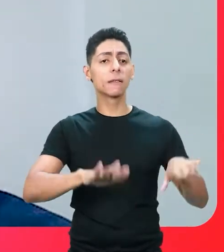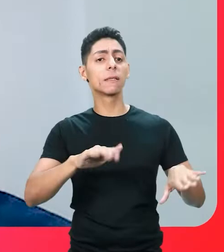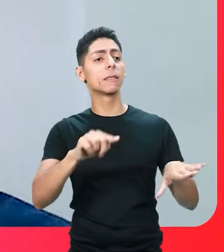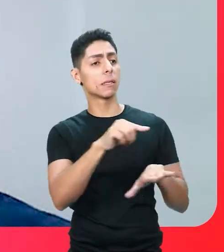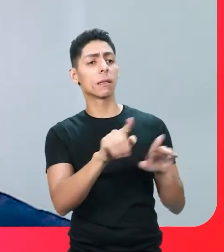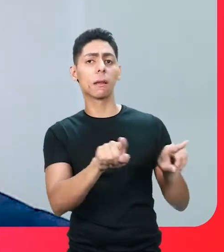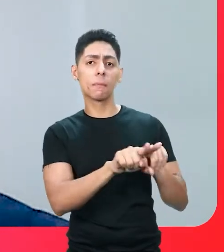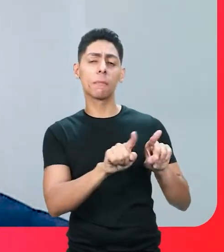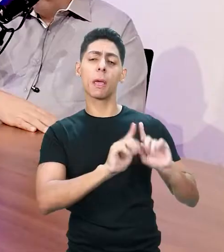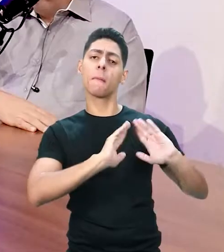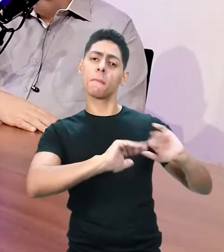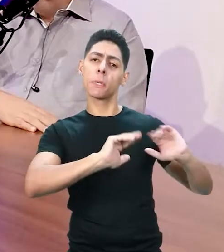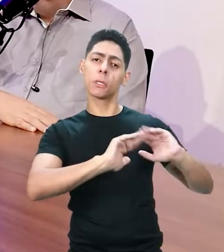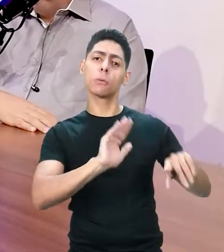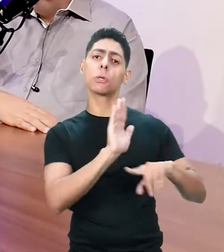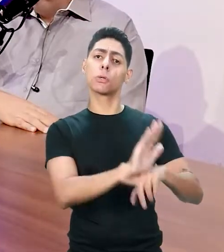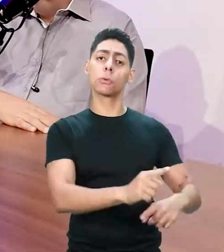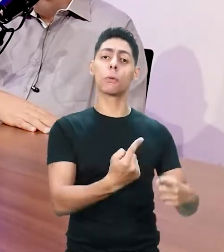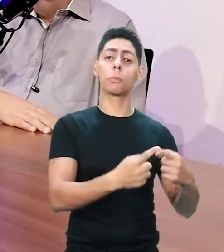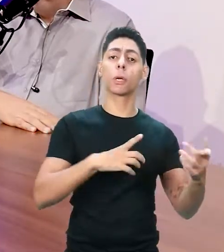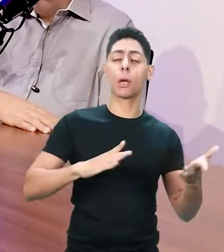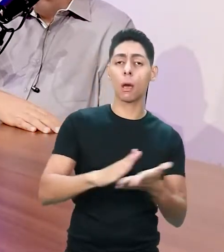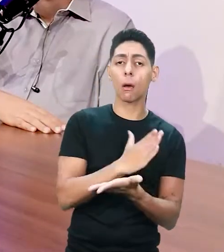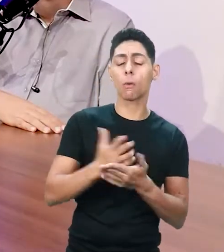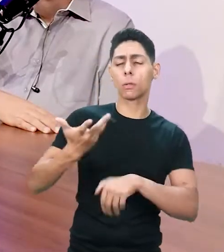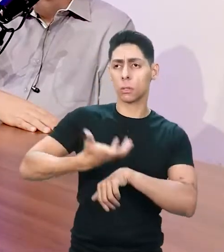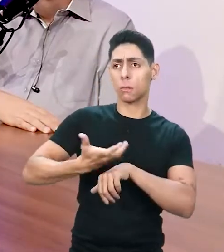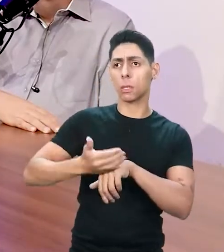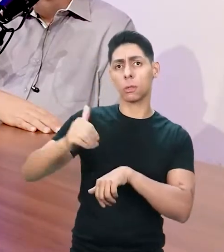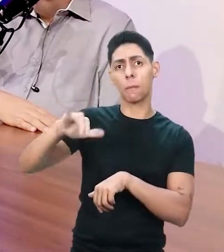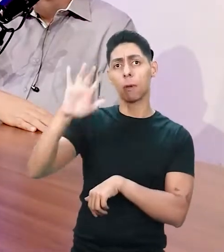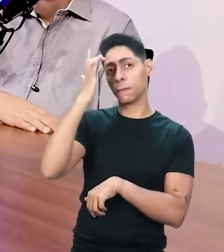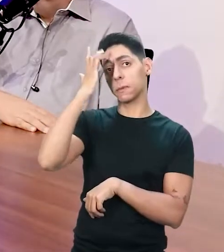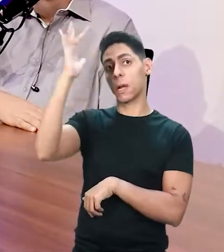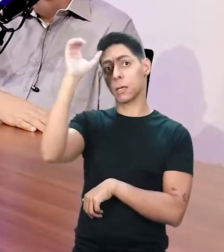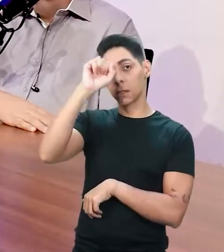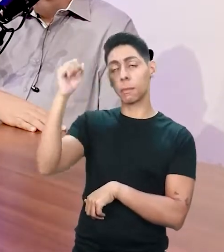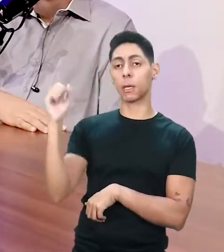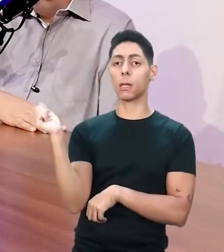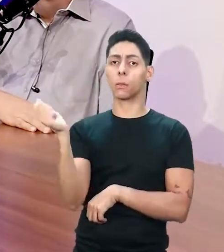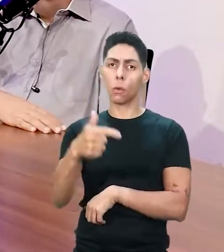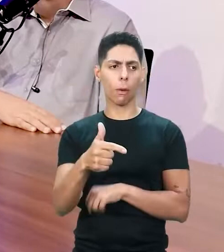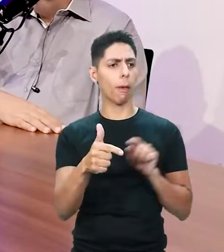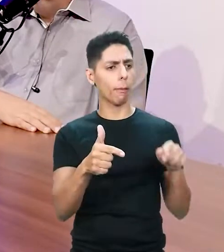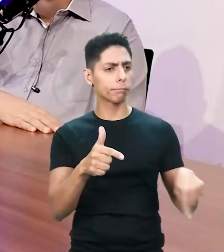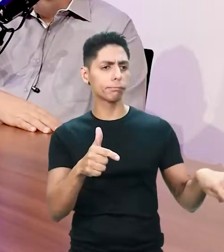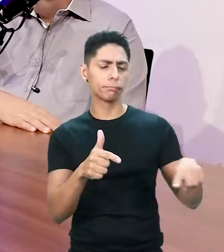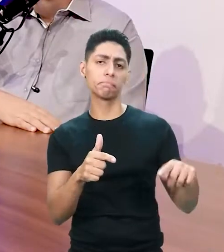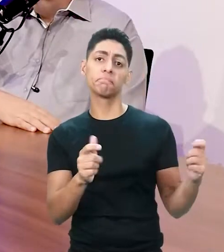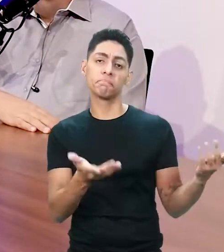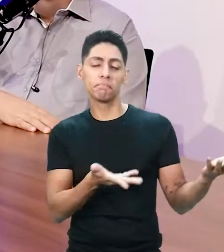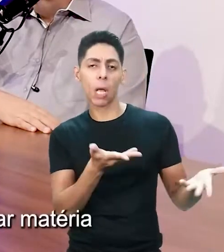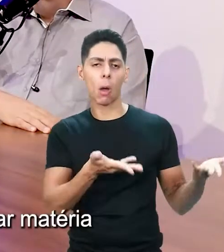ajuda, porque algumas disciplinas eu tinha mais facilidade de aprender do que eles e elas. Então, até hoje eu lembro